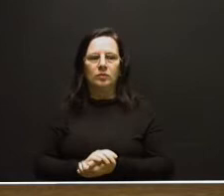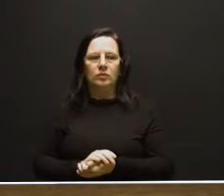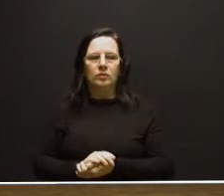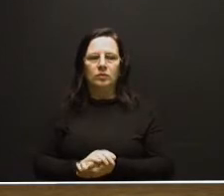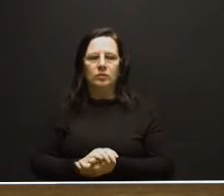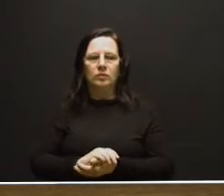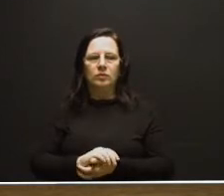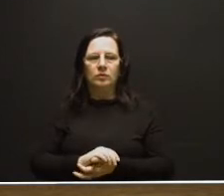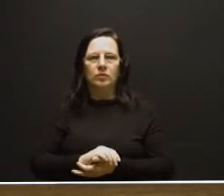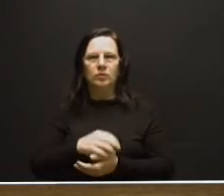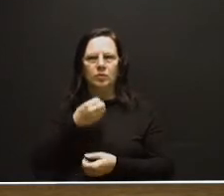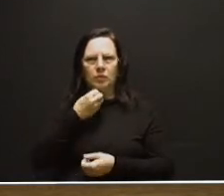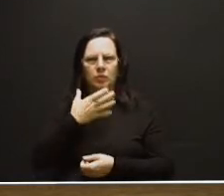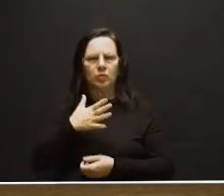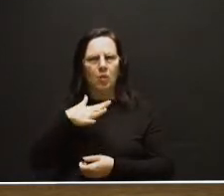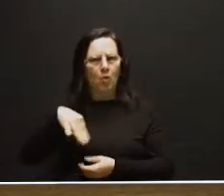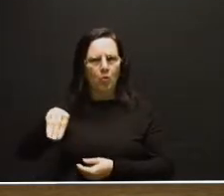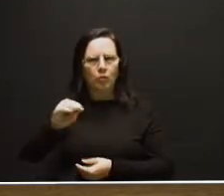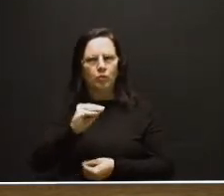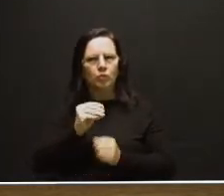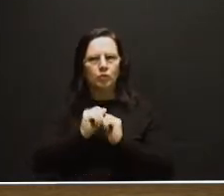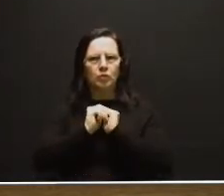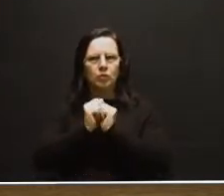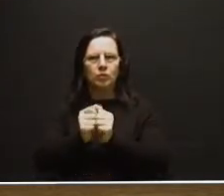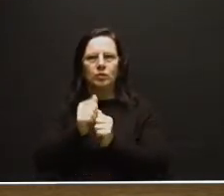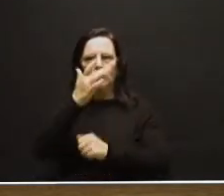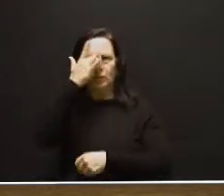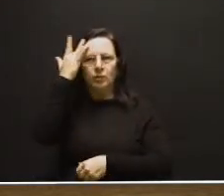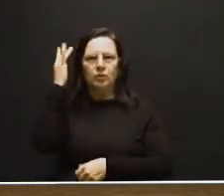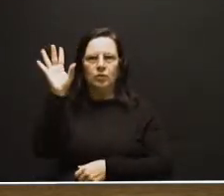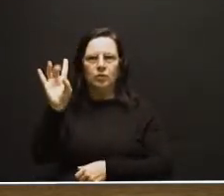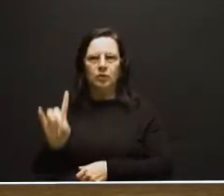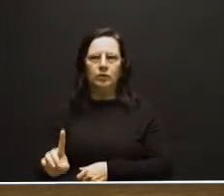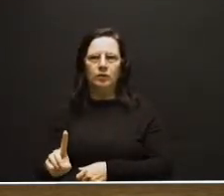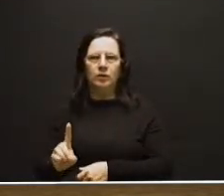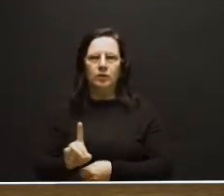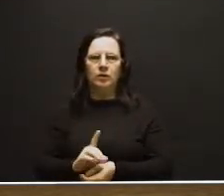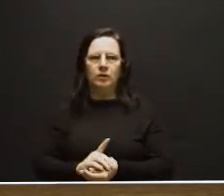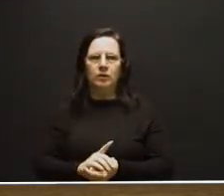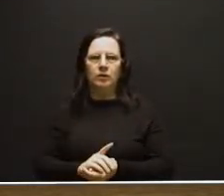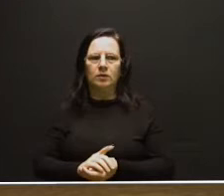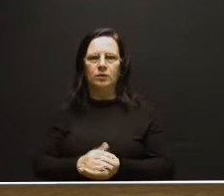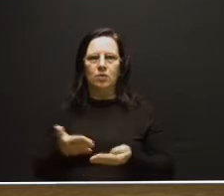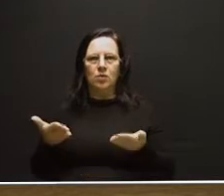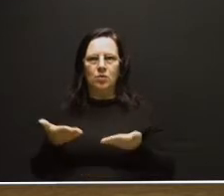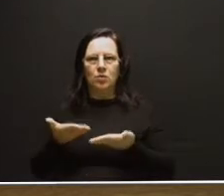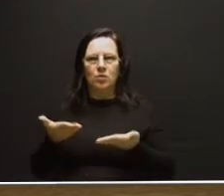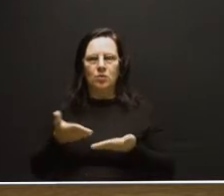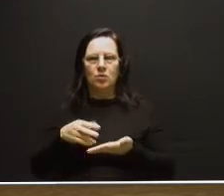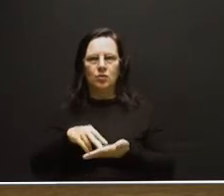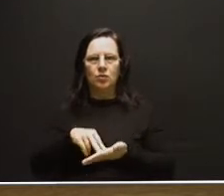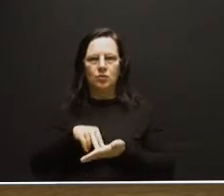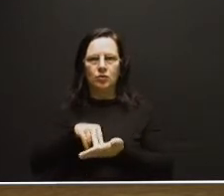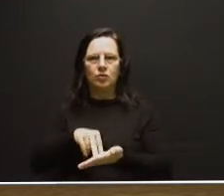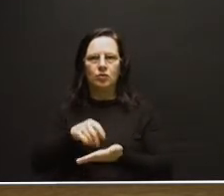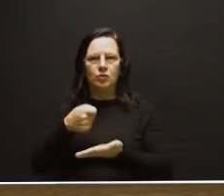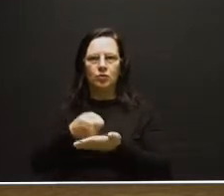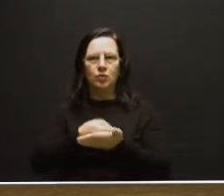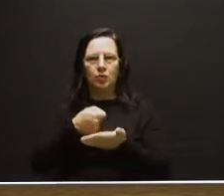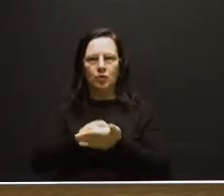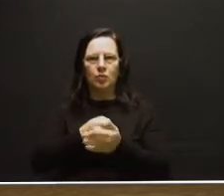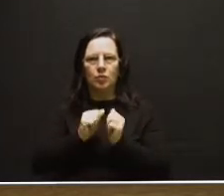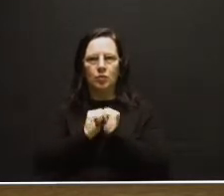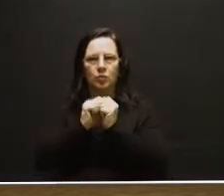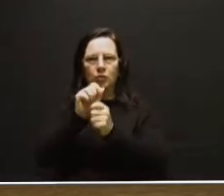negócio muito bacana envolveu a todos sobre a pessoa com deficiência e hoje eu venho aqui com o parlamentar apenas cobrar do poder